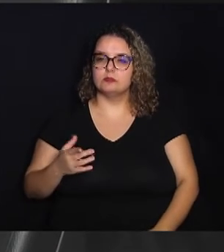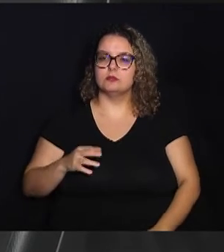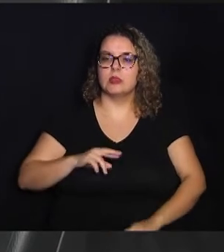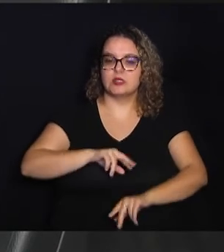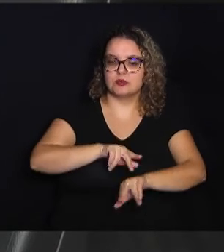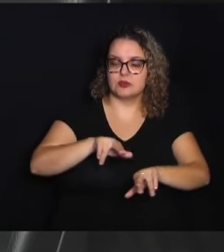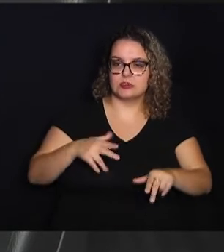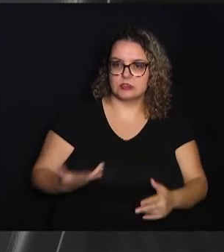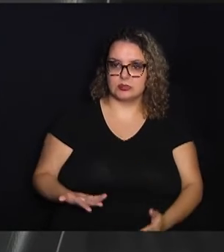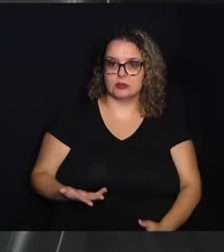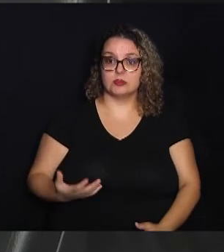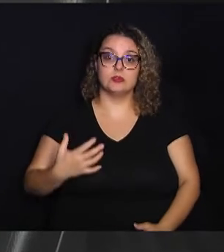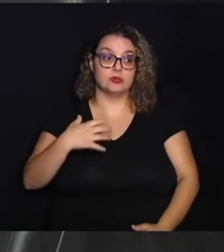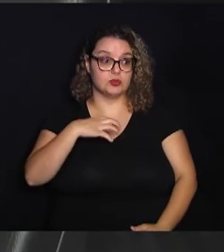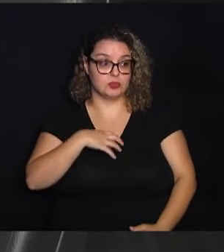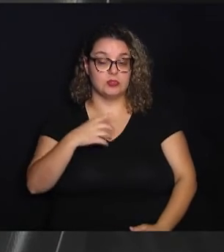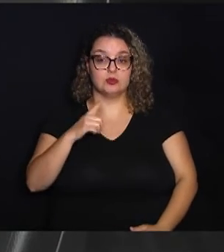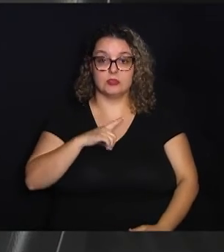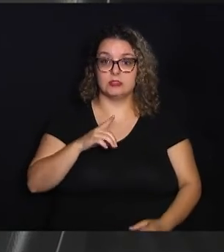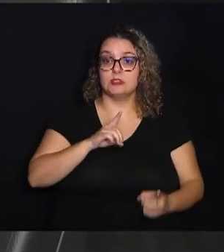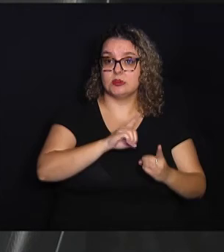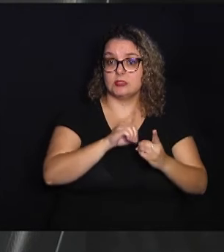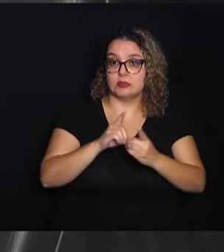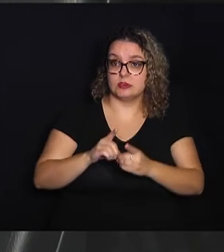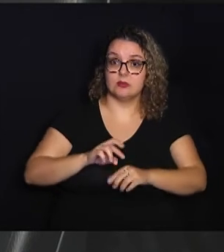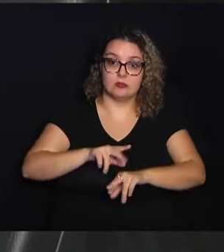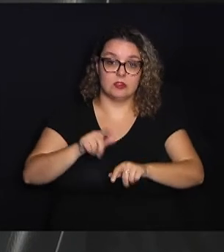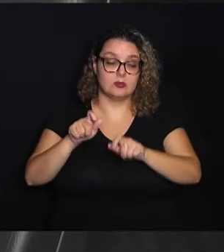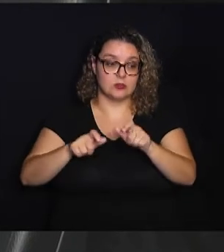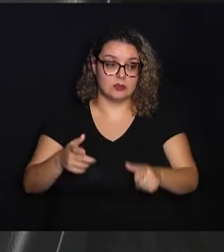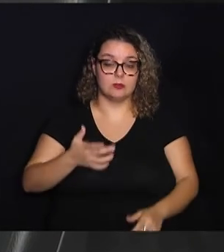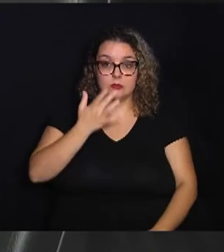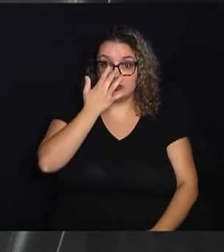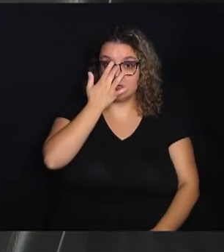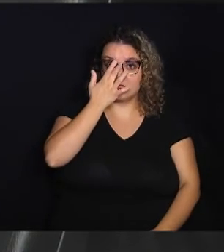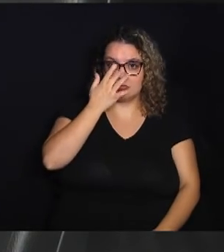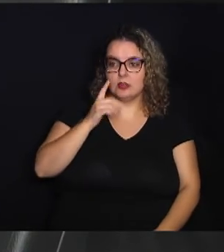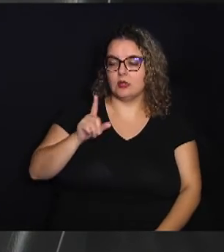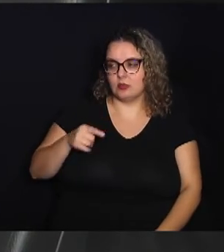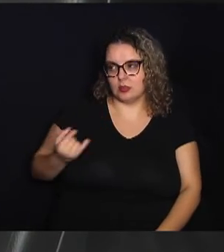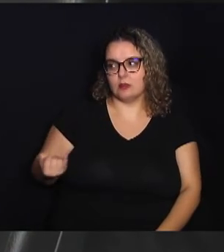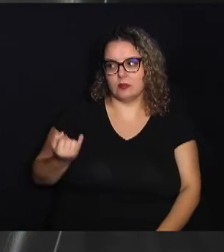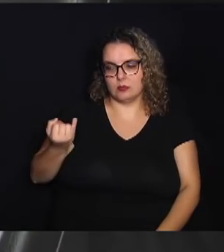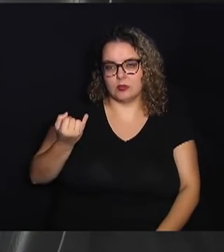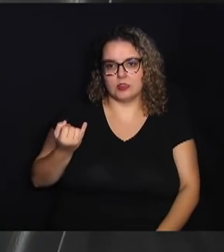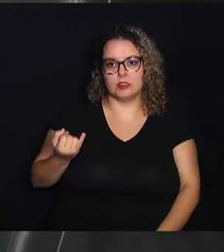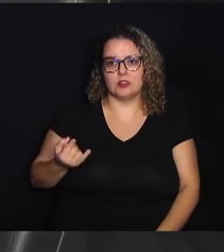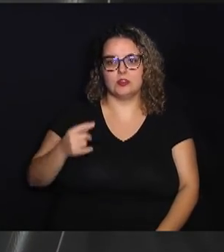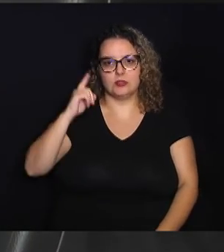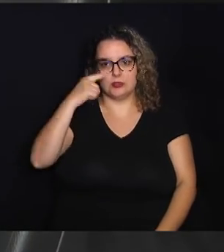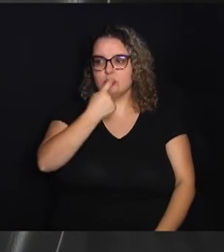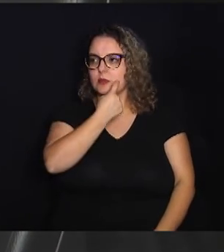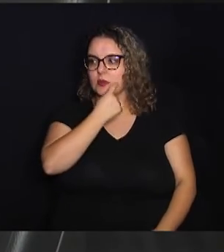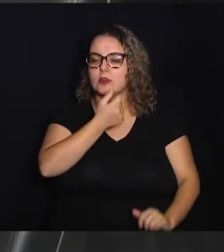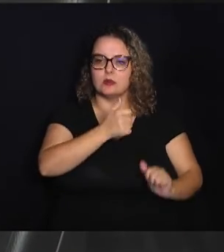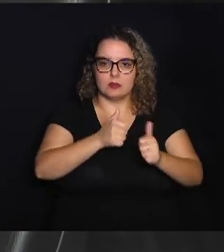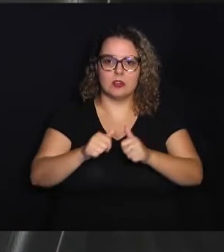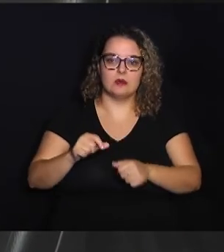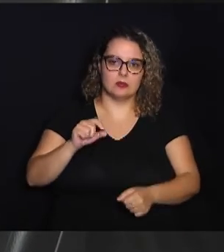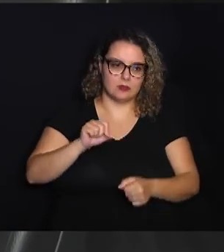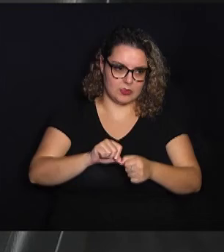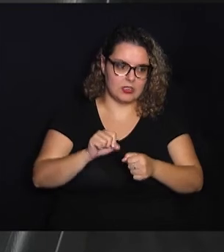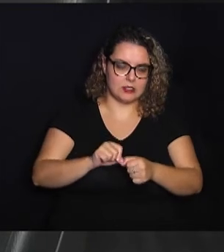diversificado. Sim. E de uma maneira que tem atendido muitas pessoas. E o que foi interessante, Mina, que a nossa avaliação que a gente fez quando teve